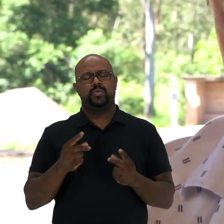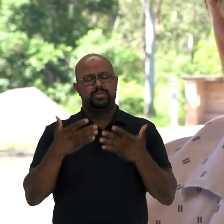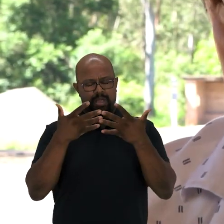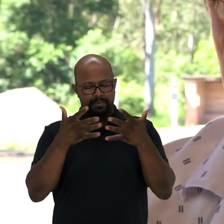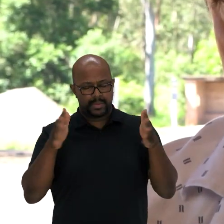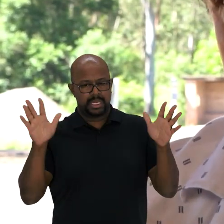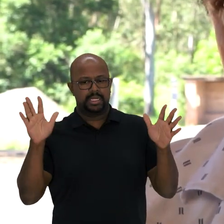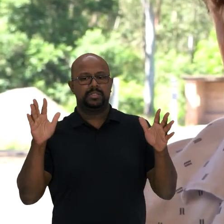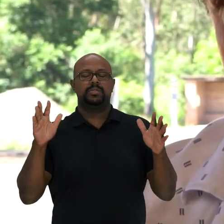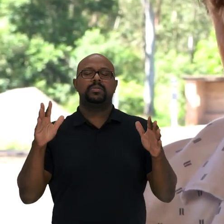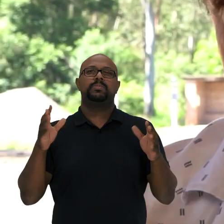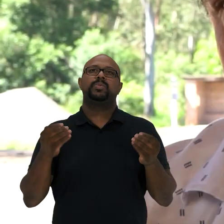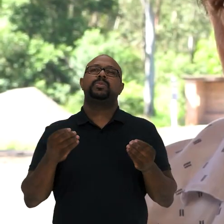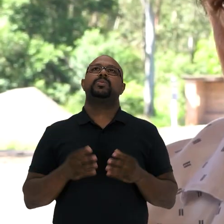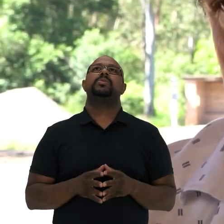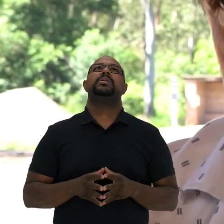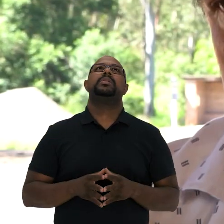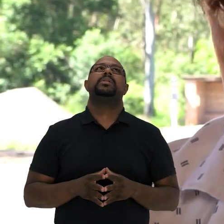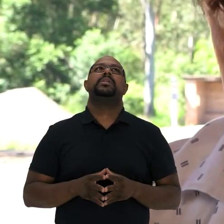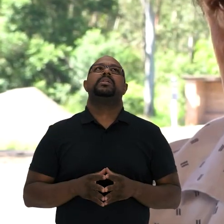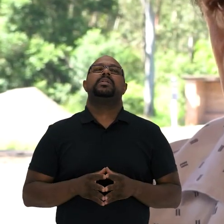Muito aberto, muito, sabe?